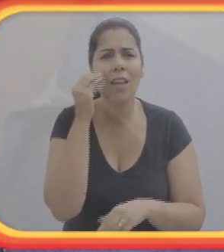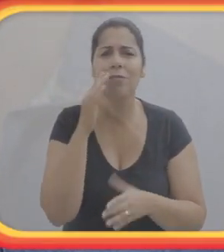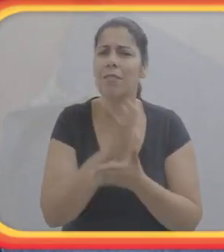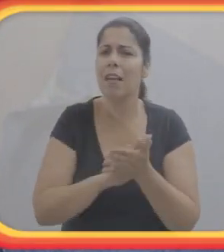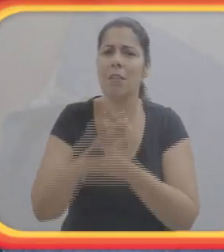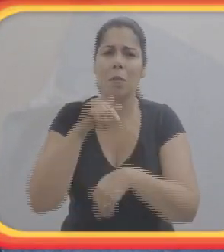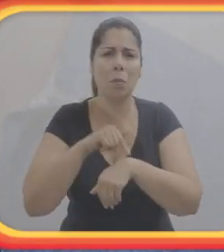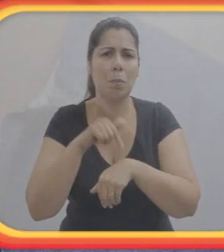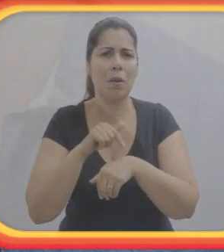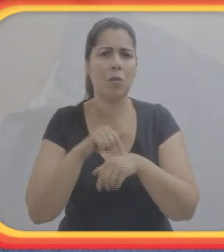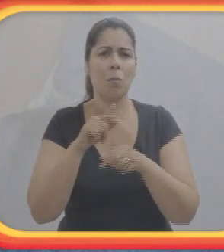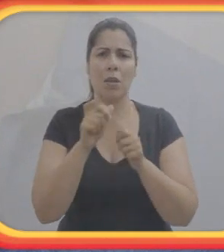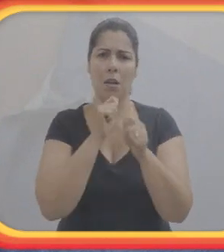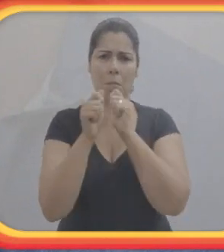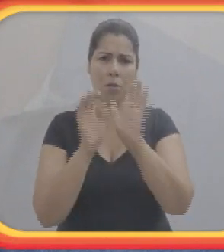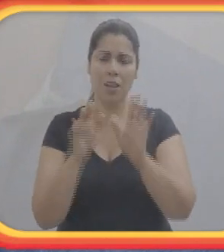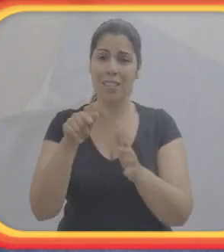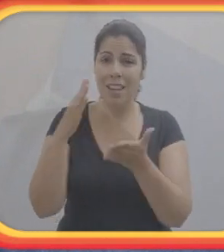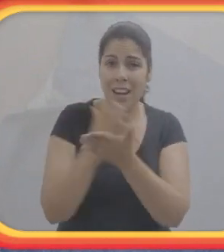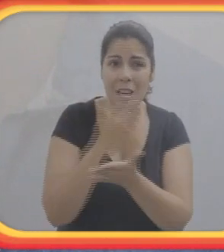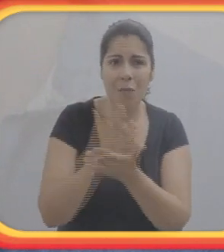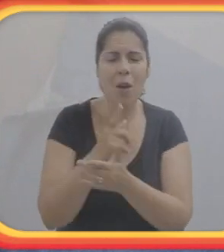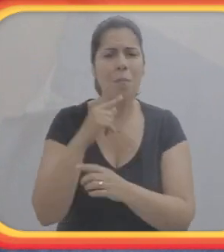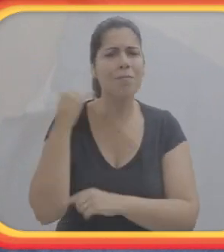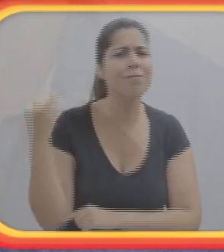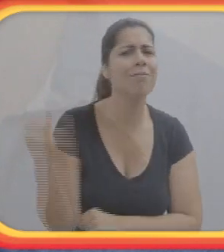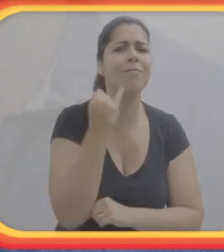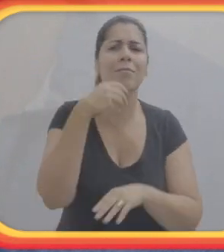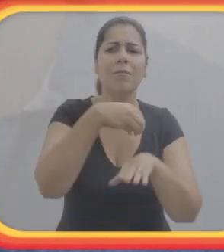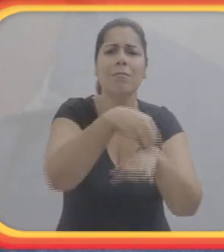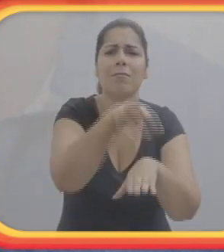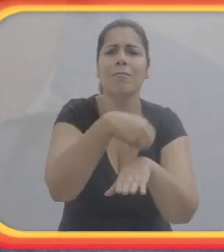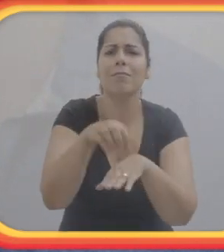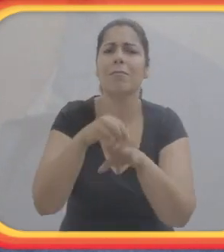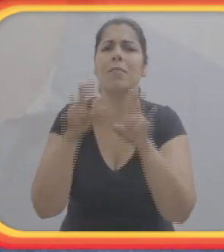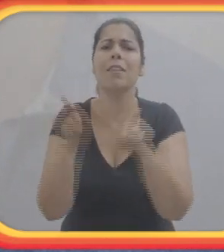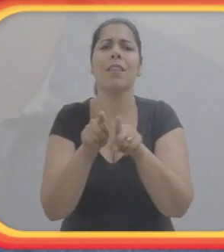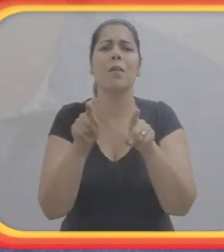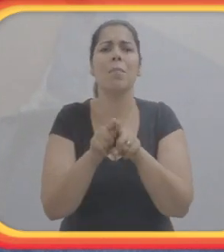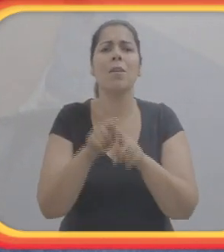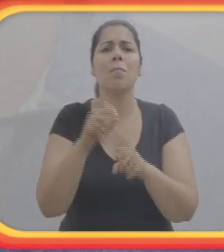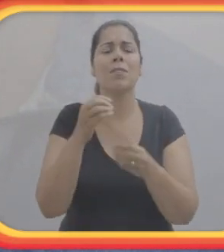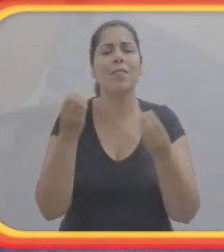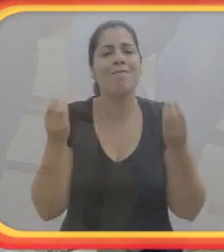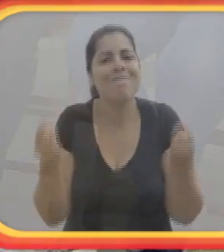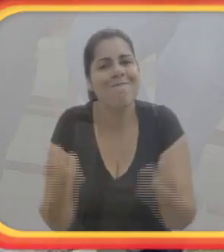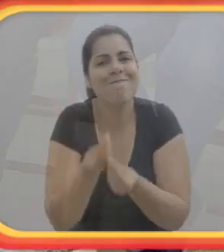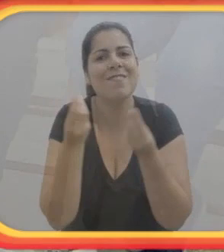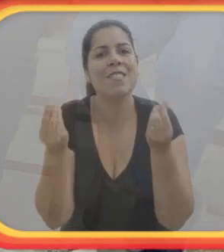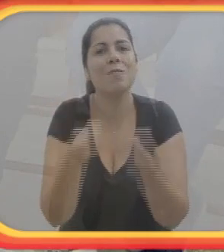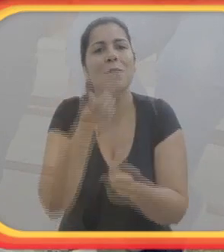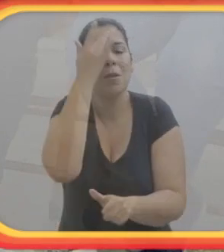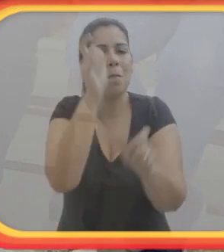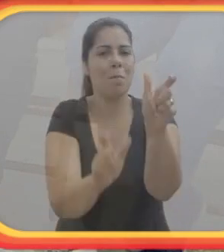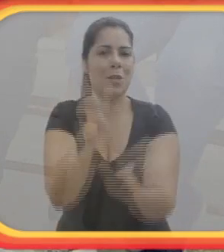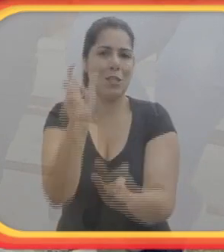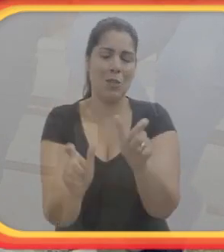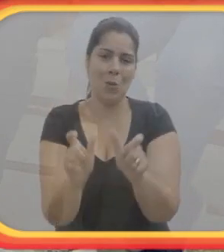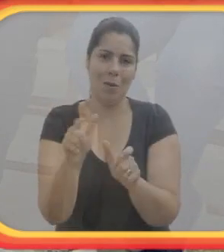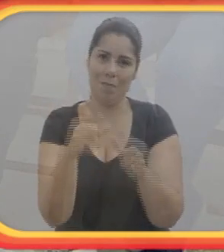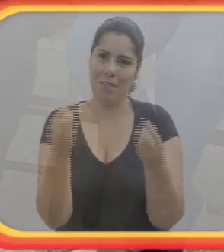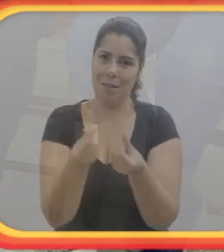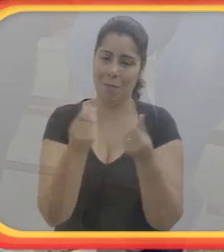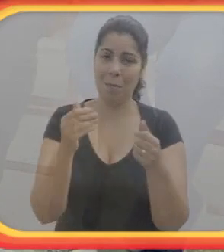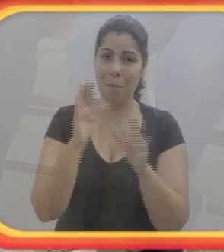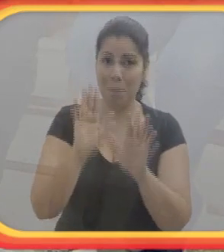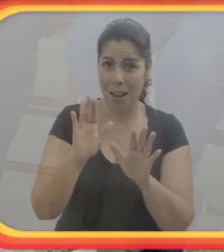muito para sensibilizar as pessoas, né? Para pessoas saberem um pouco como são essas diferenças. E também porque a inclusão,